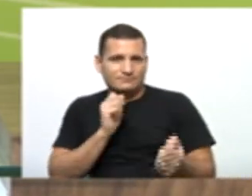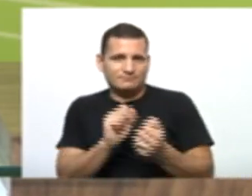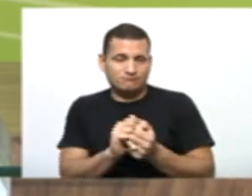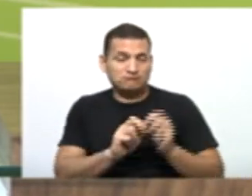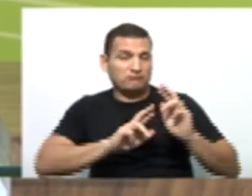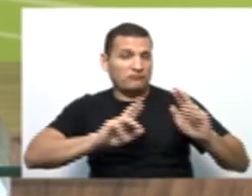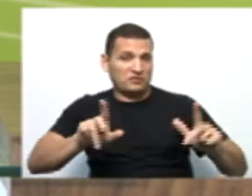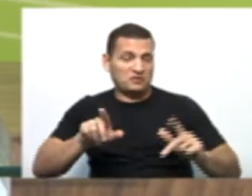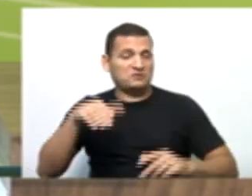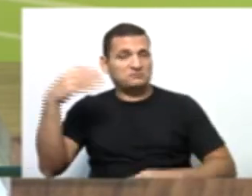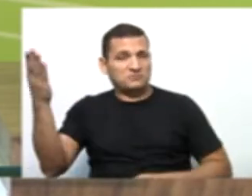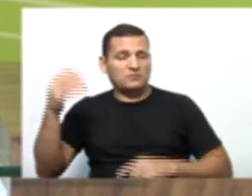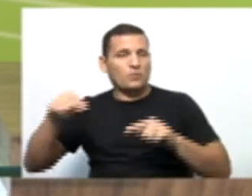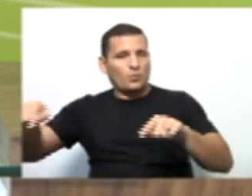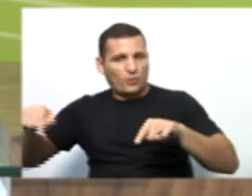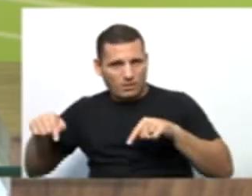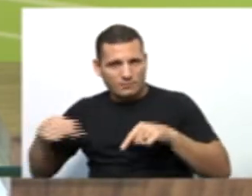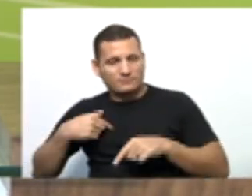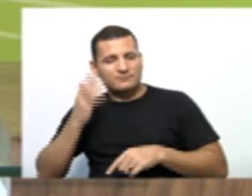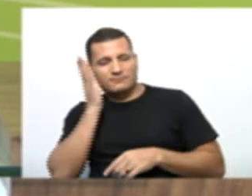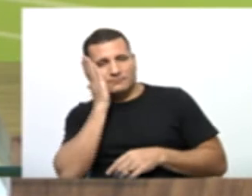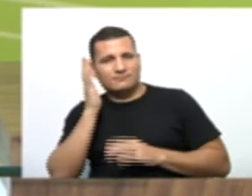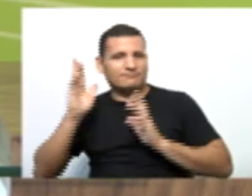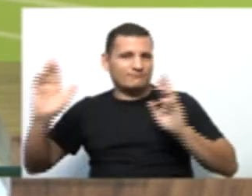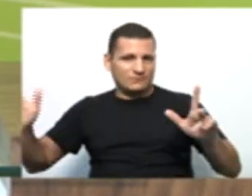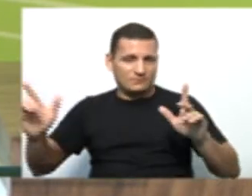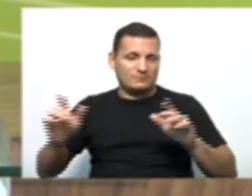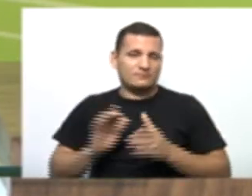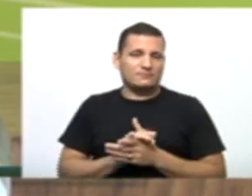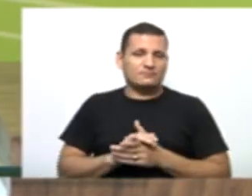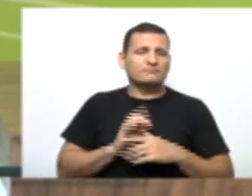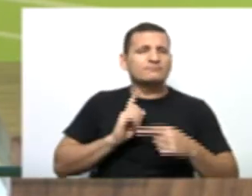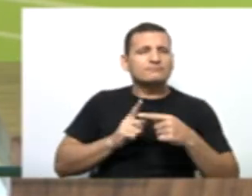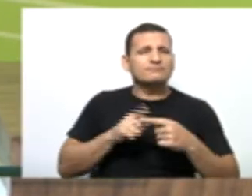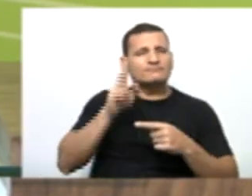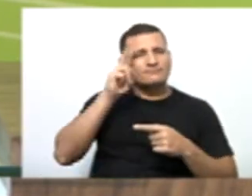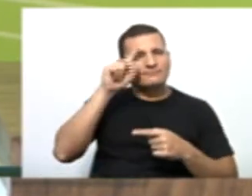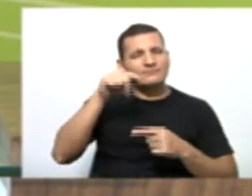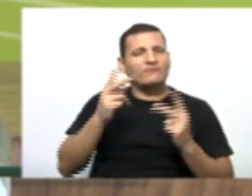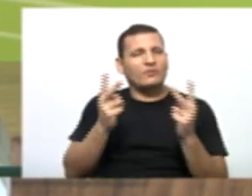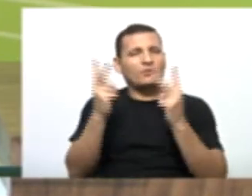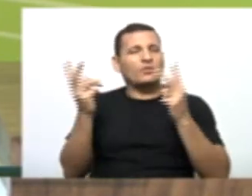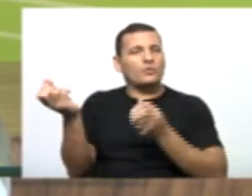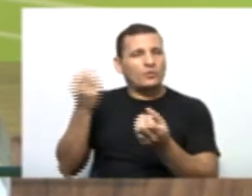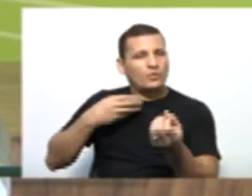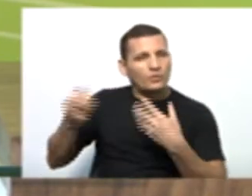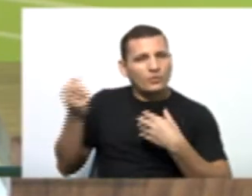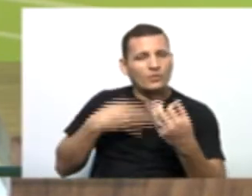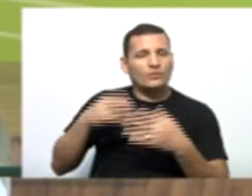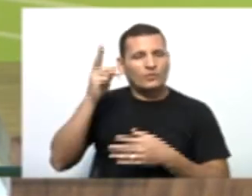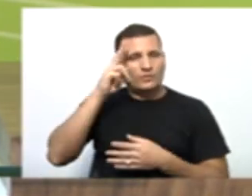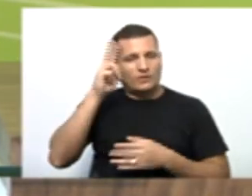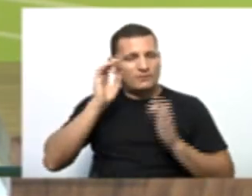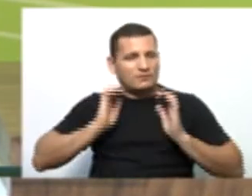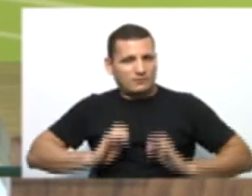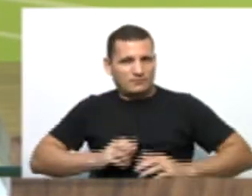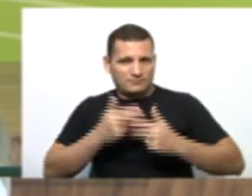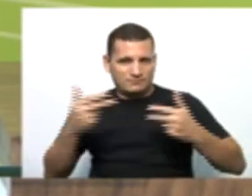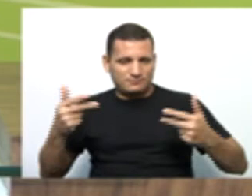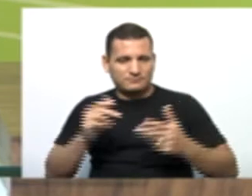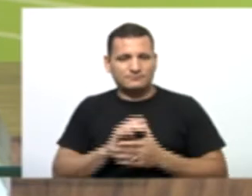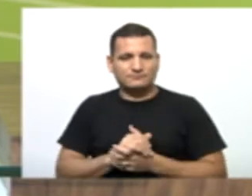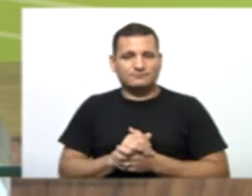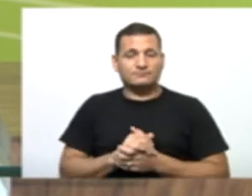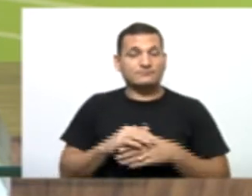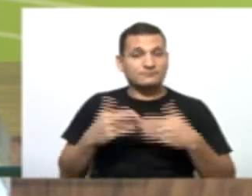modo de agir no meu quarto comigo mesmo. Tudo isso determinado por aqueles valores, aqueles princípios, aquela ética que nós já comentamos.